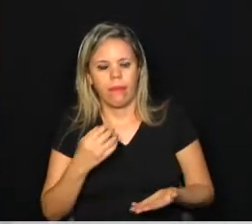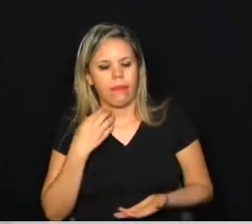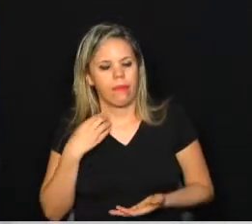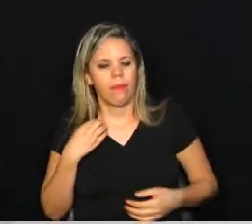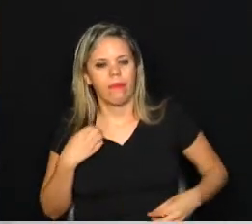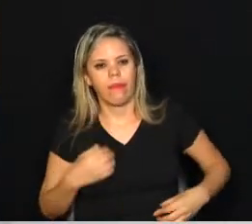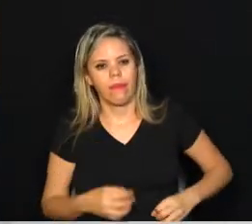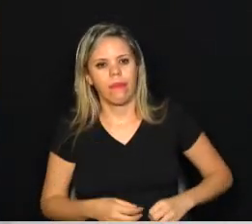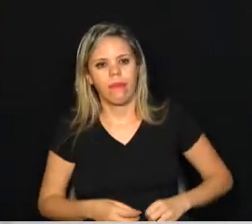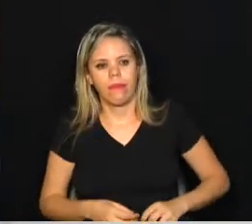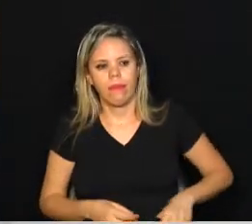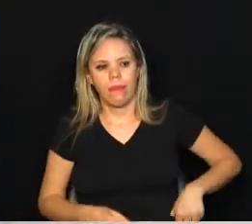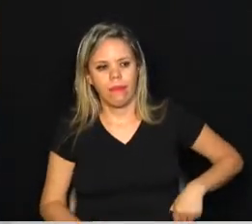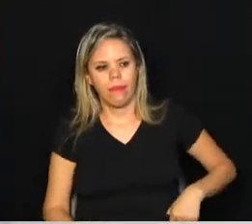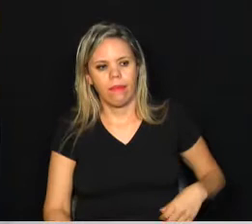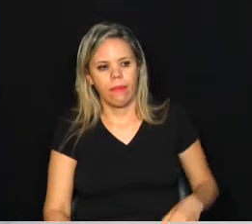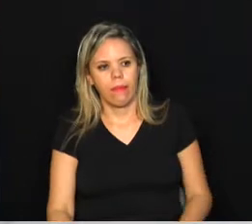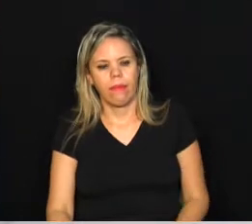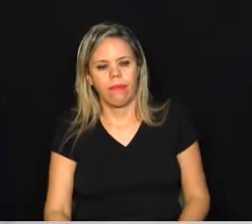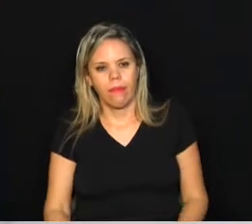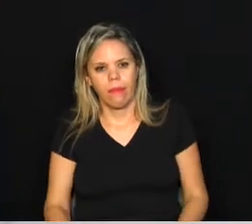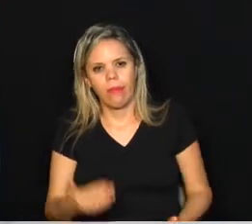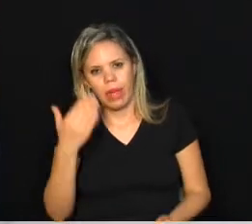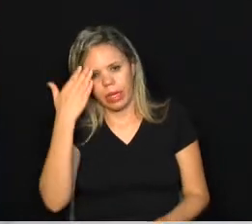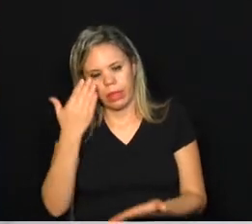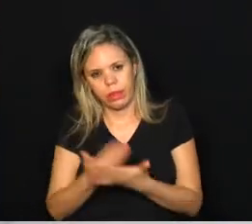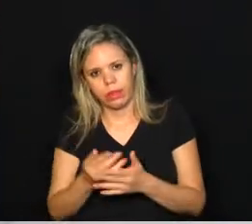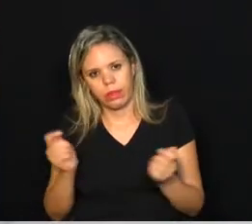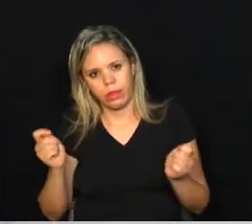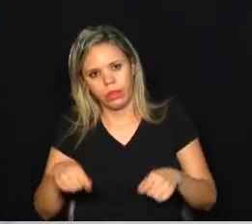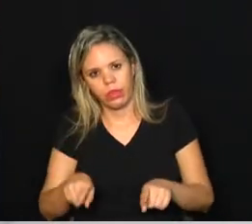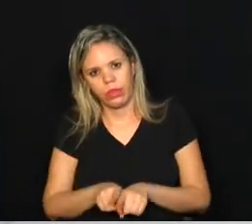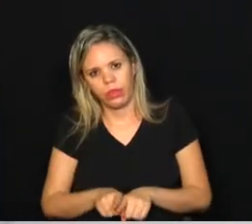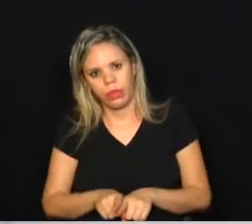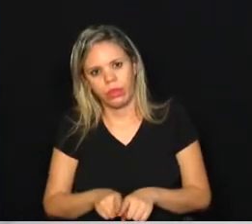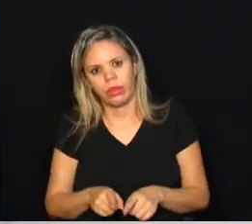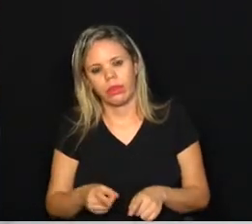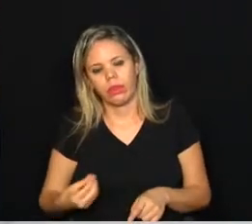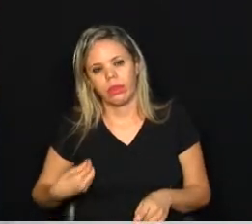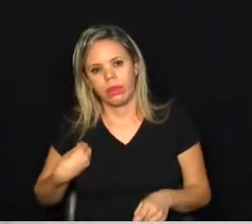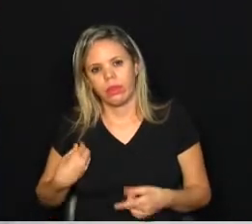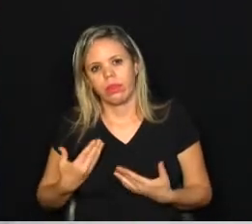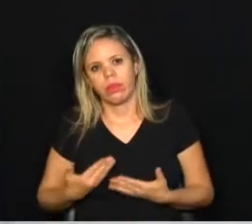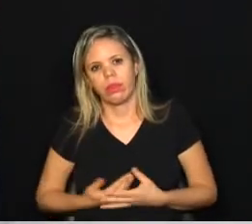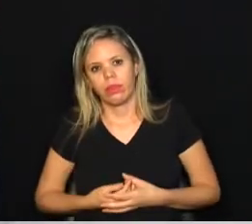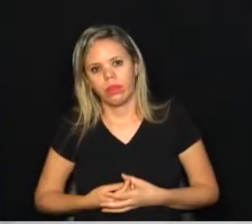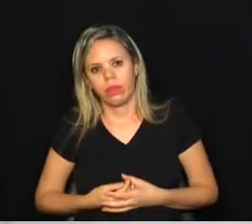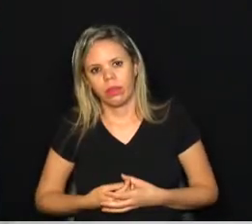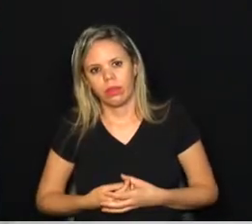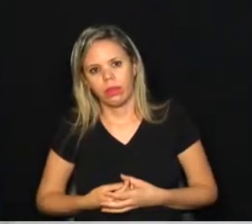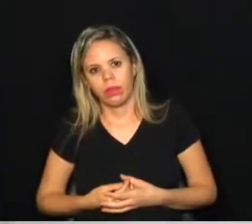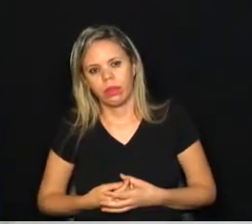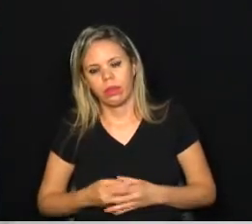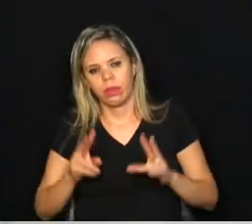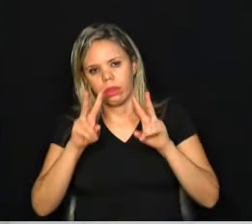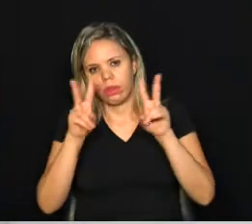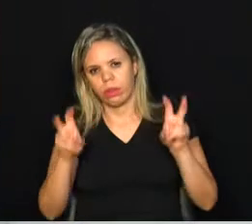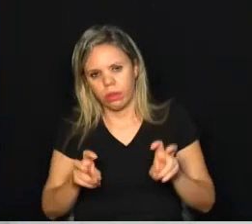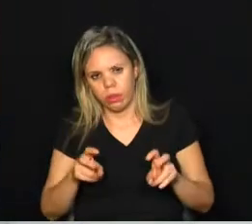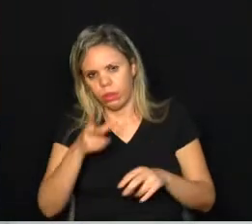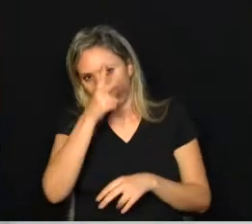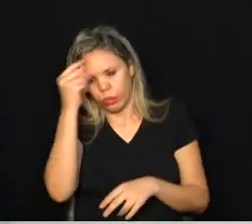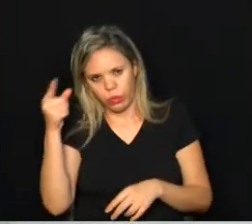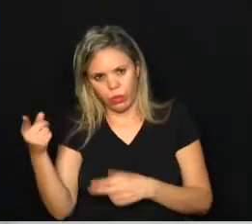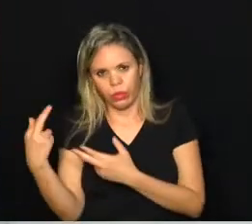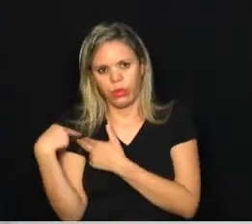né? E eu acredito que deva estar aí, é um tema que é o prefeito que